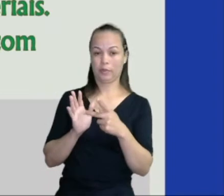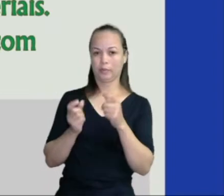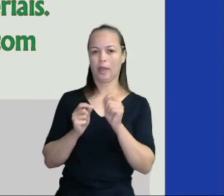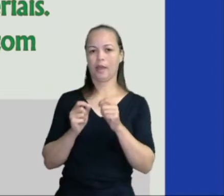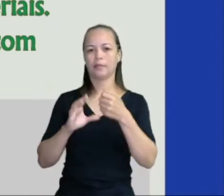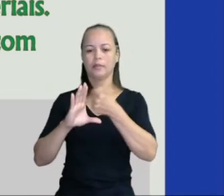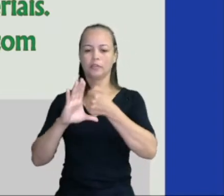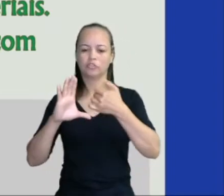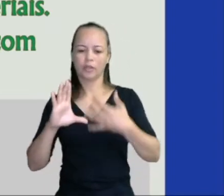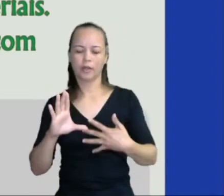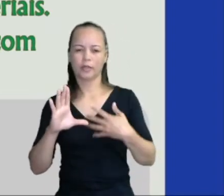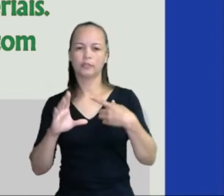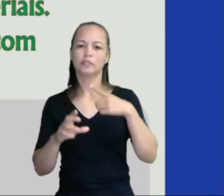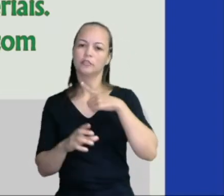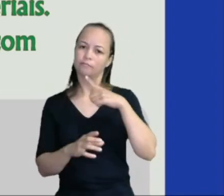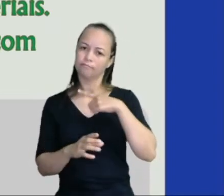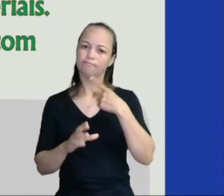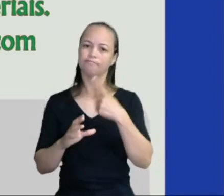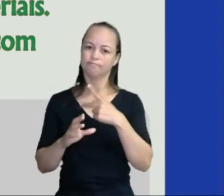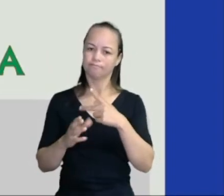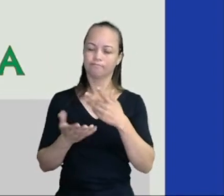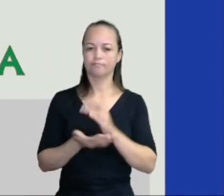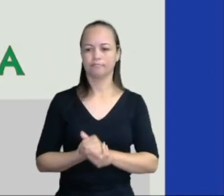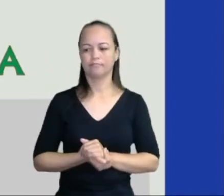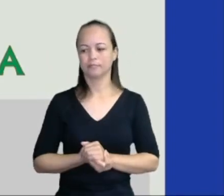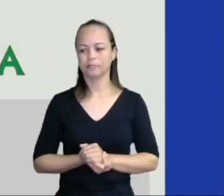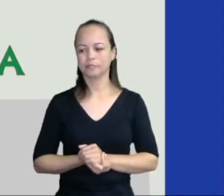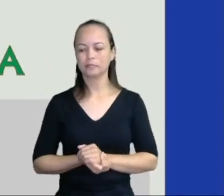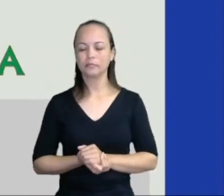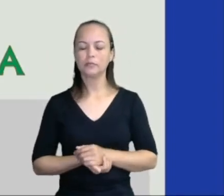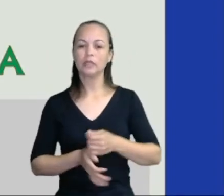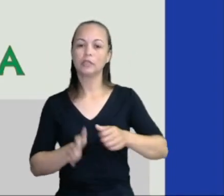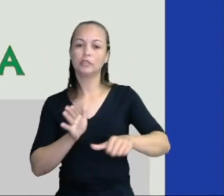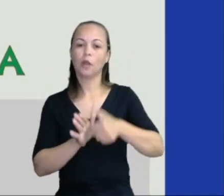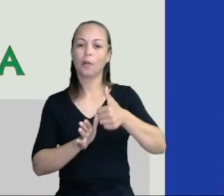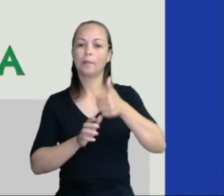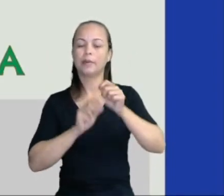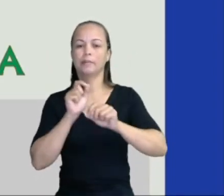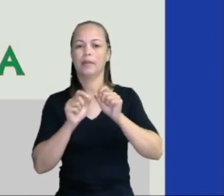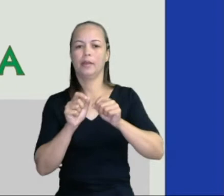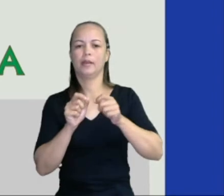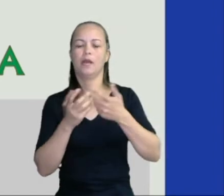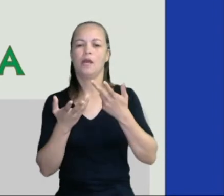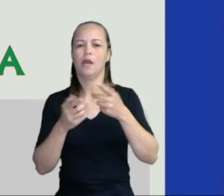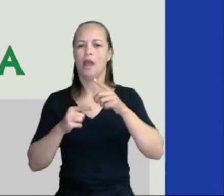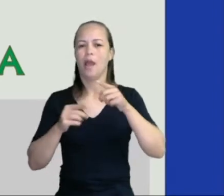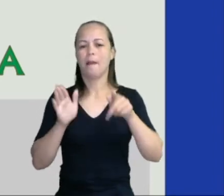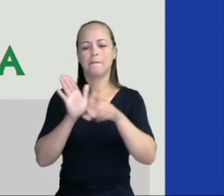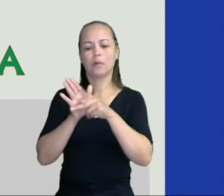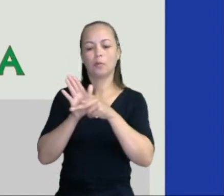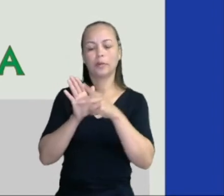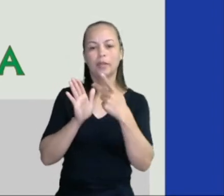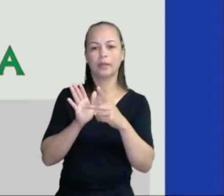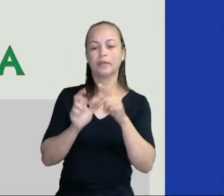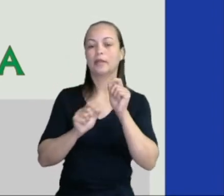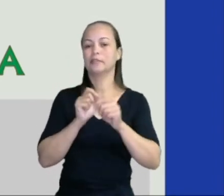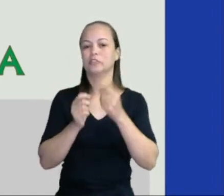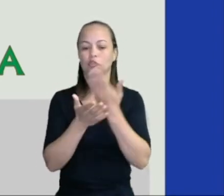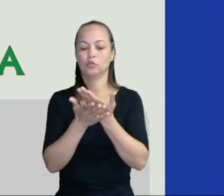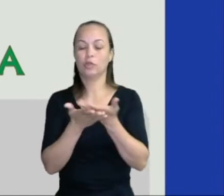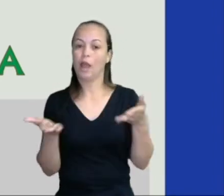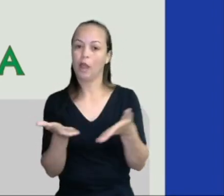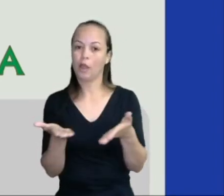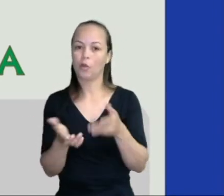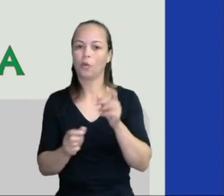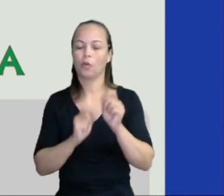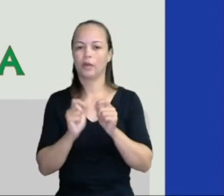que eles possuem. Então, a primeira propriedade que vamos estudar aqui é a propriedade da